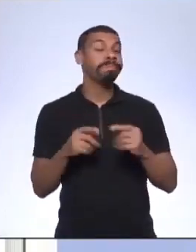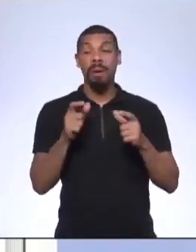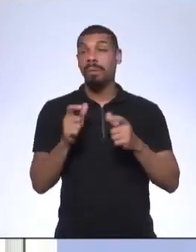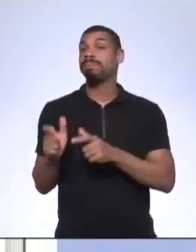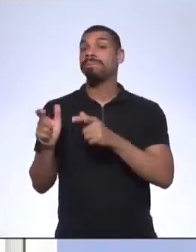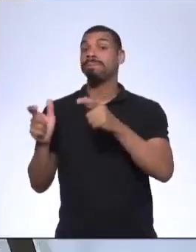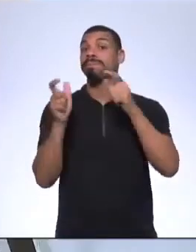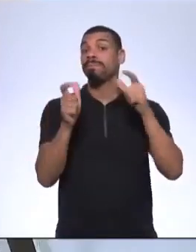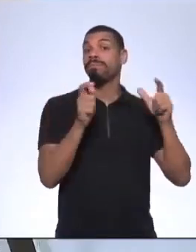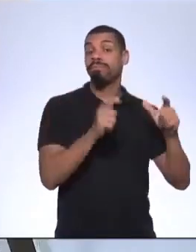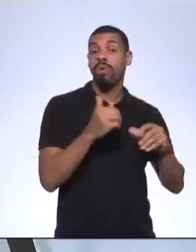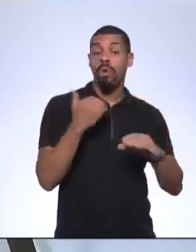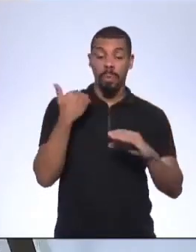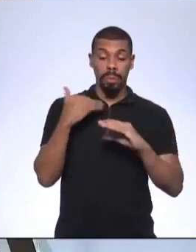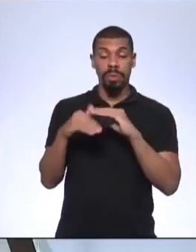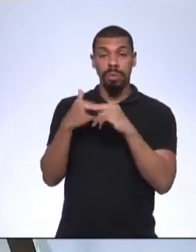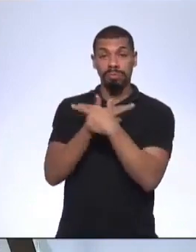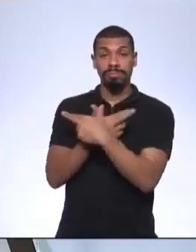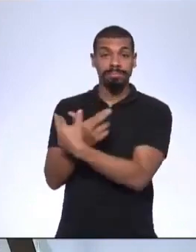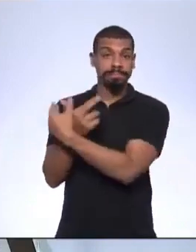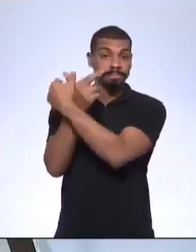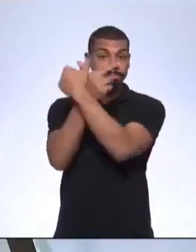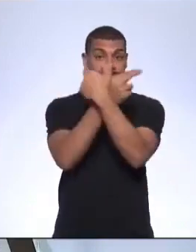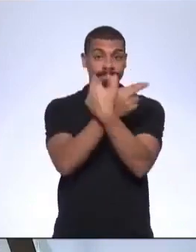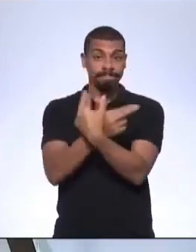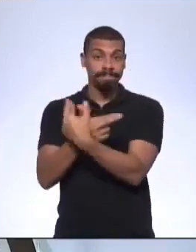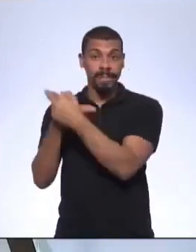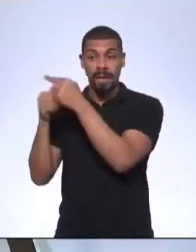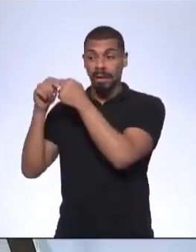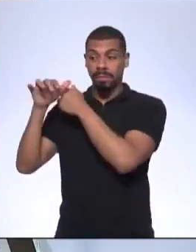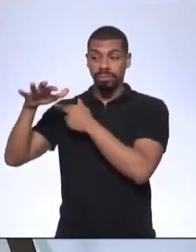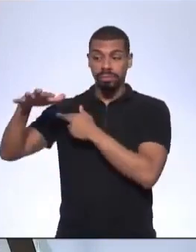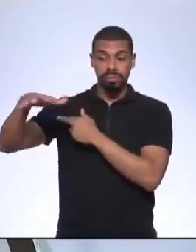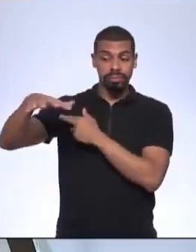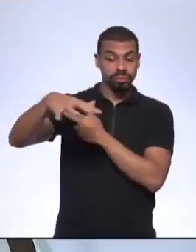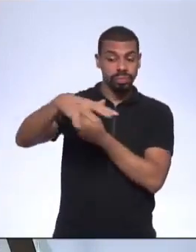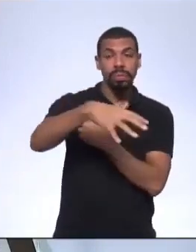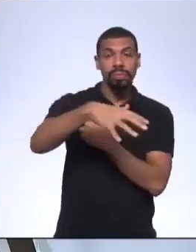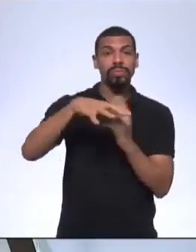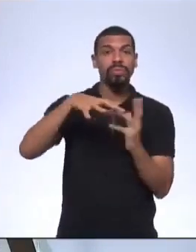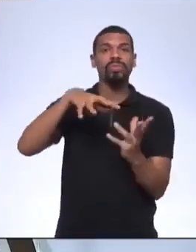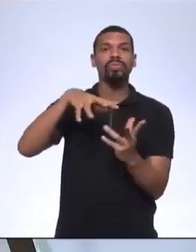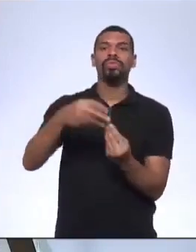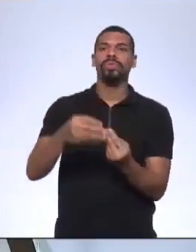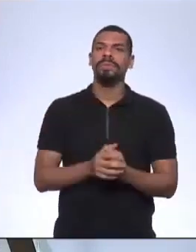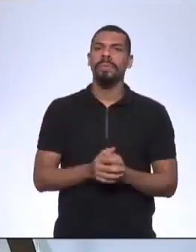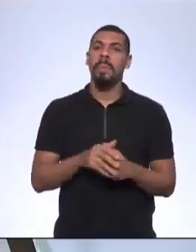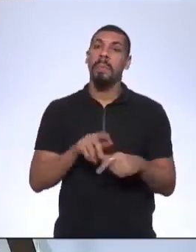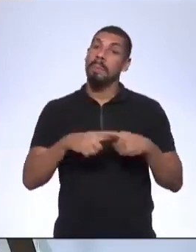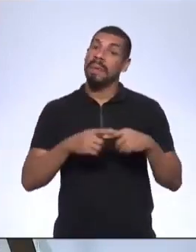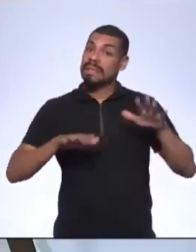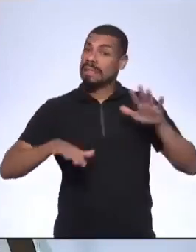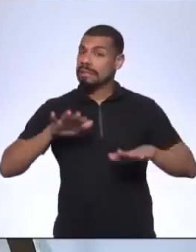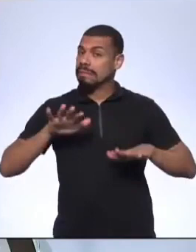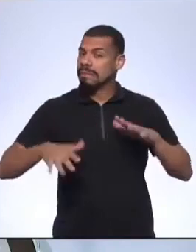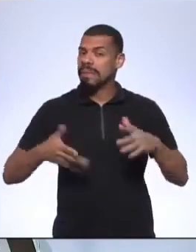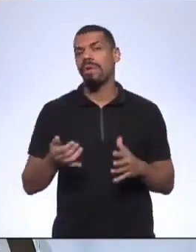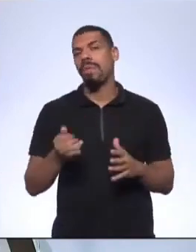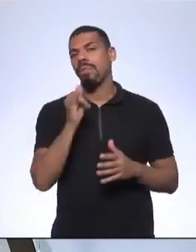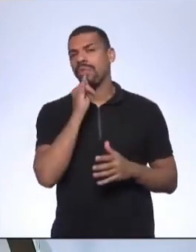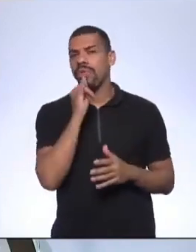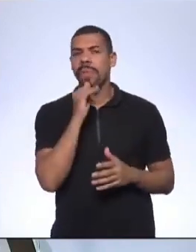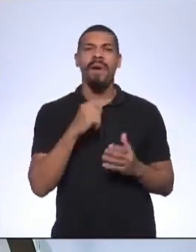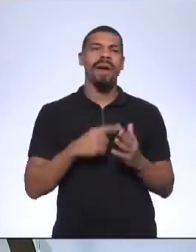eletromagnética, vai para o satélite, reflete, e assim você tem a revolução da comunicação. Mas isso depende de vários fatores. Depende